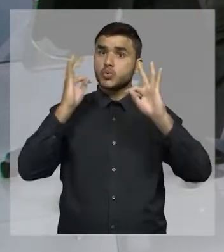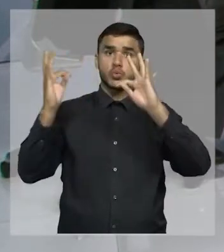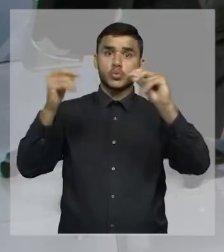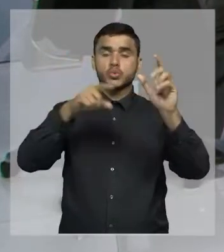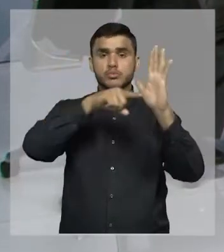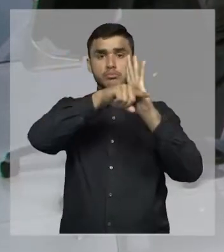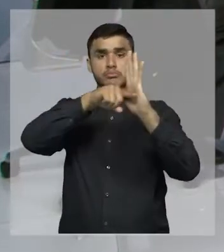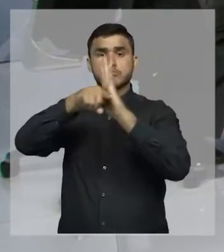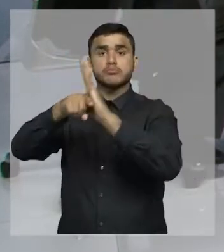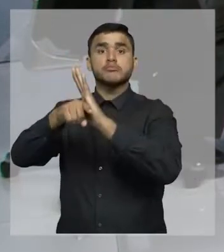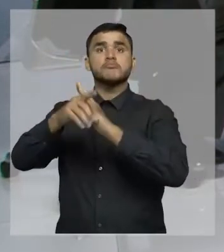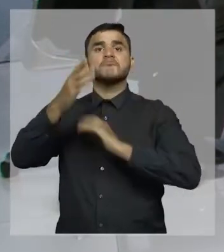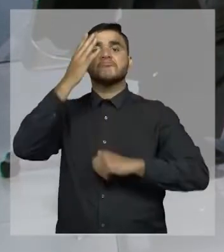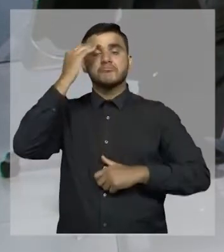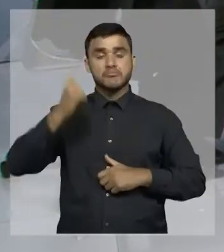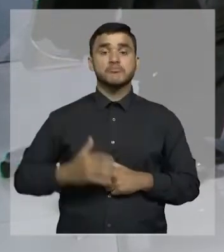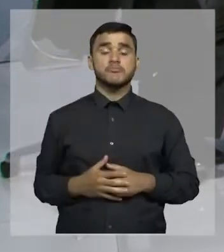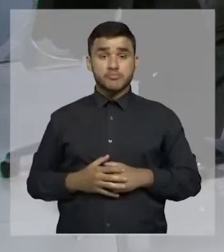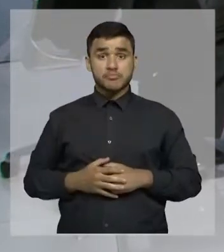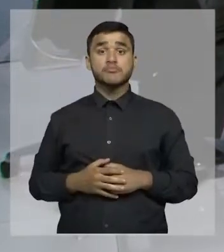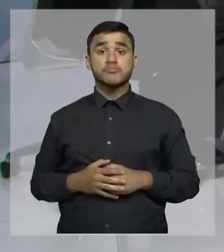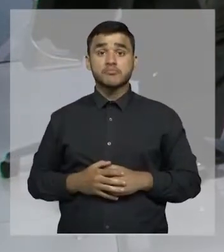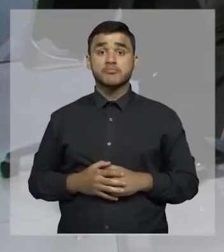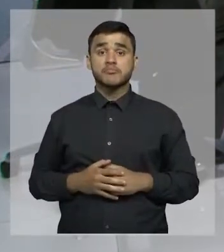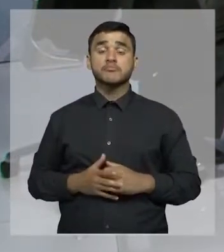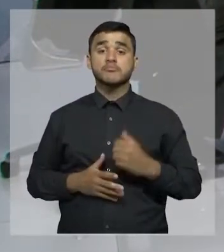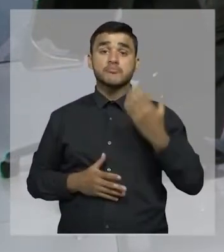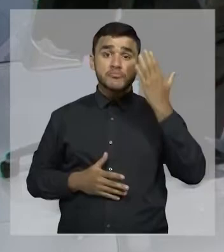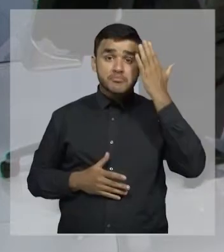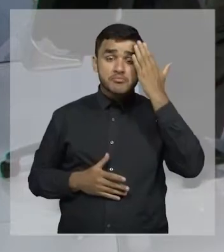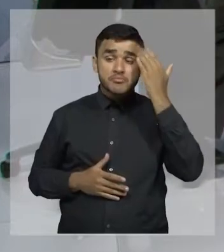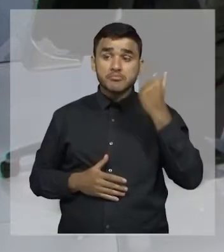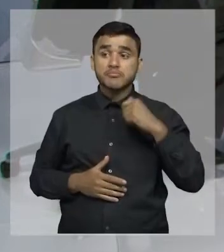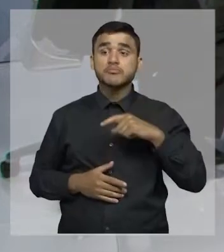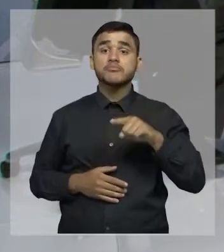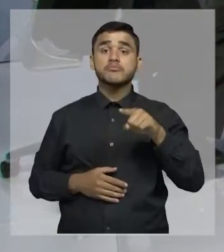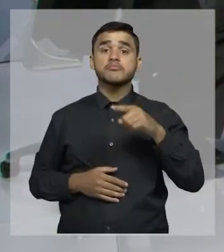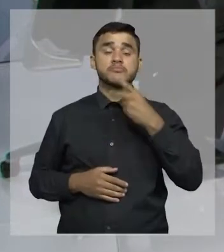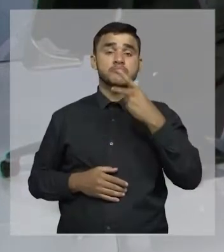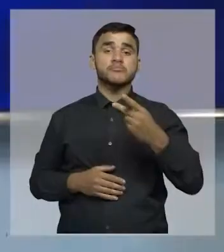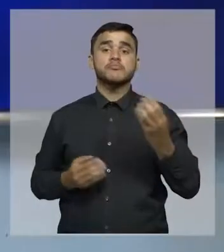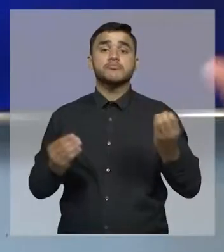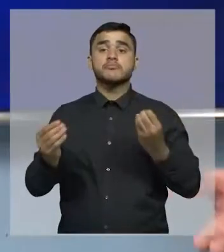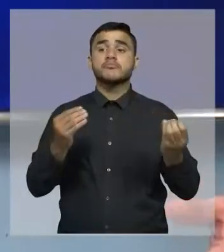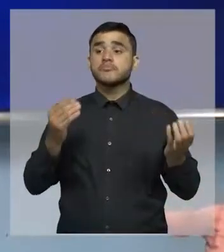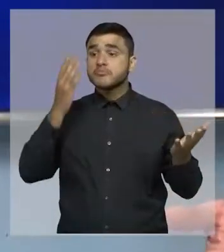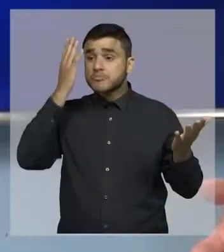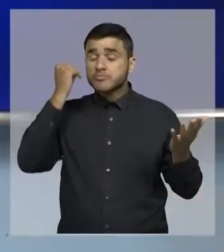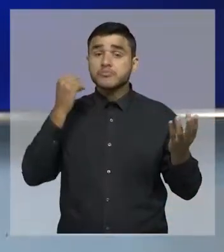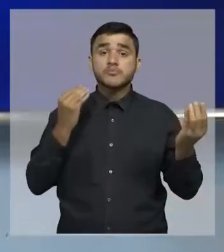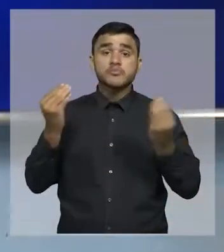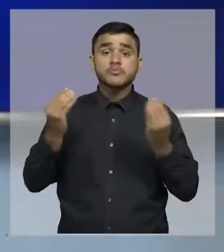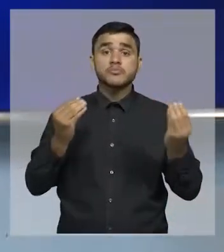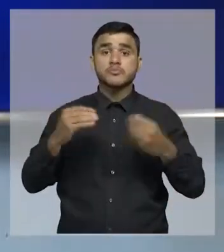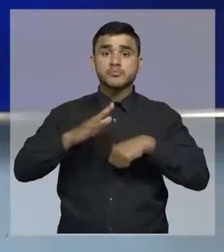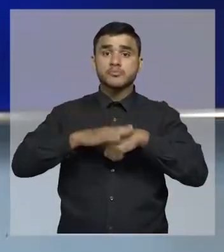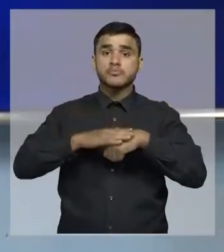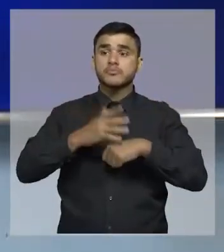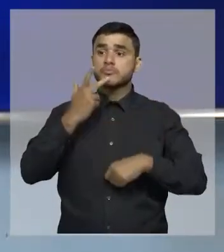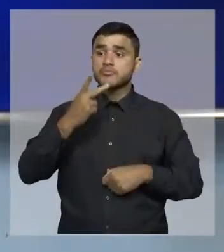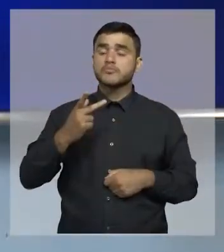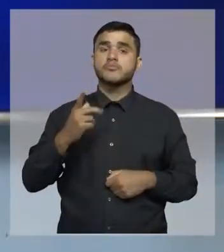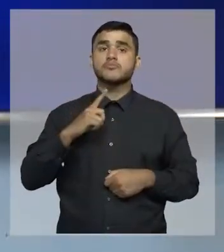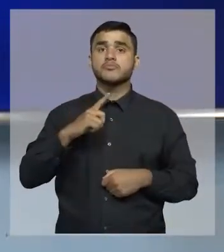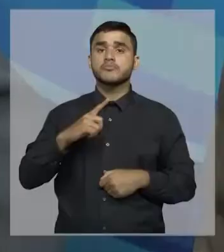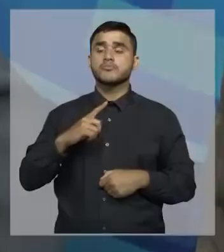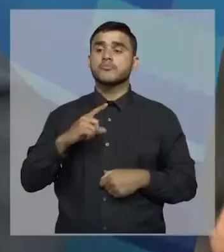isso que ele não foi para mas estava muito bem situado. Porque ele sabia que ele não tinha, ali foi uma autocrítica, ele sabia que ele não tinha o que dizer para o Brasil. Mas o